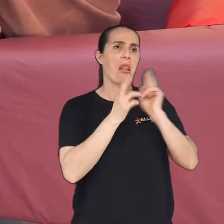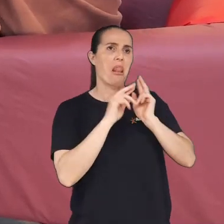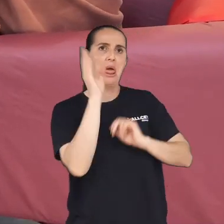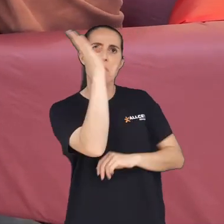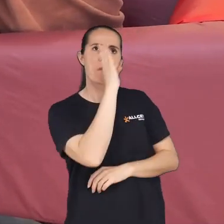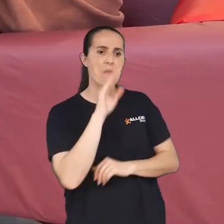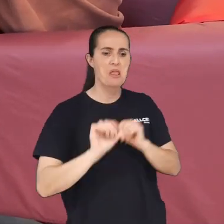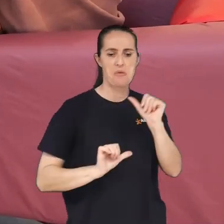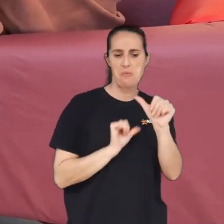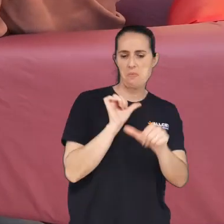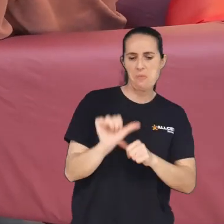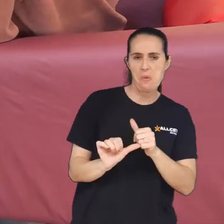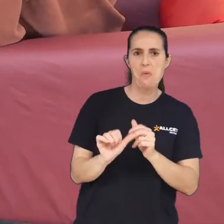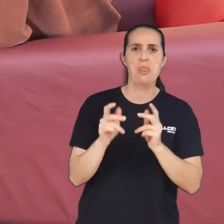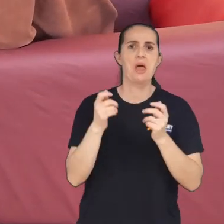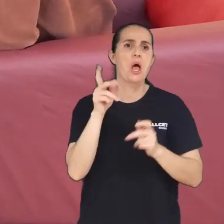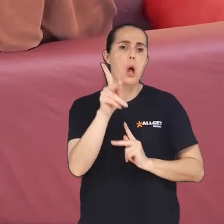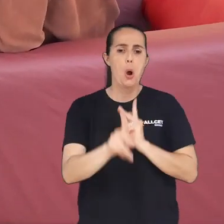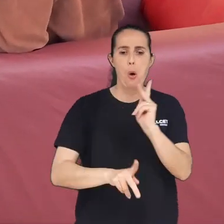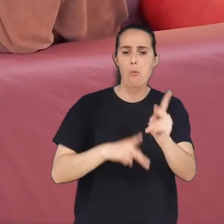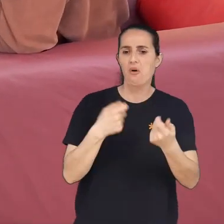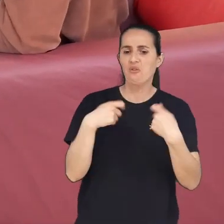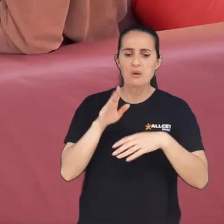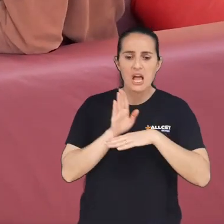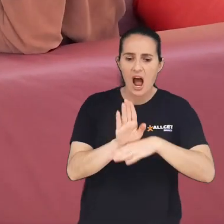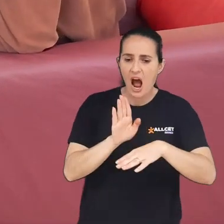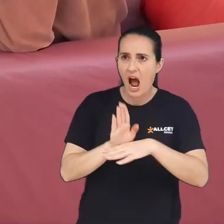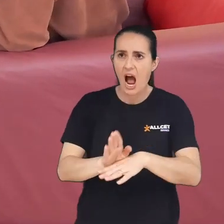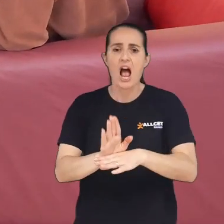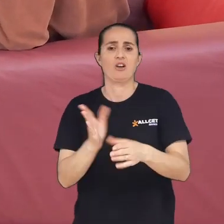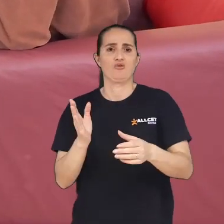na rua, em todos os locais, que o Brasil não muda,